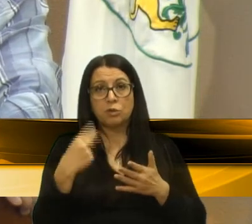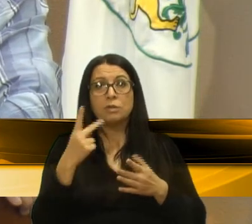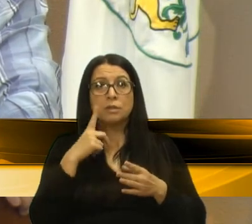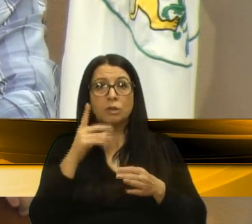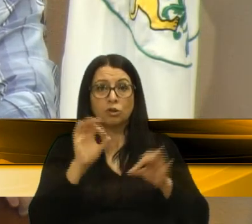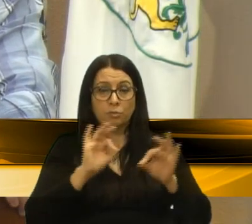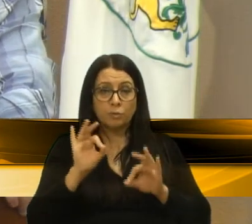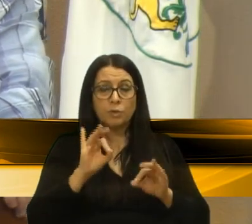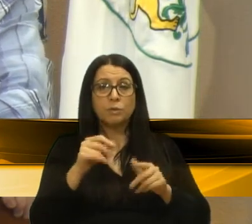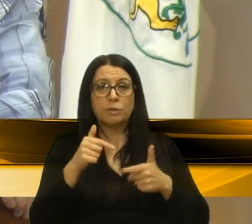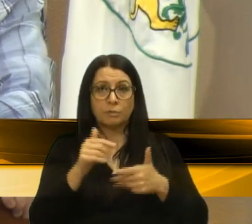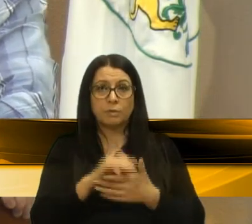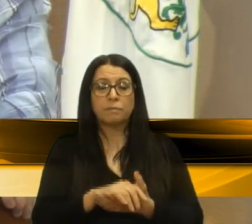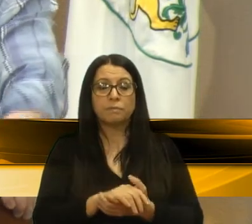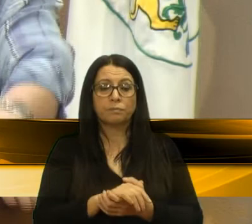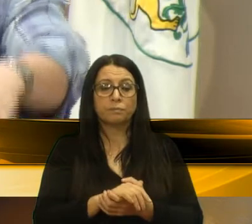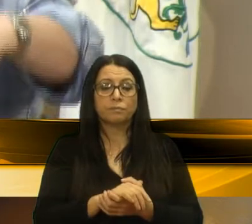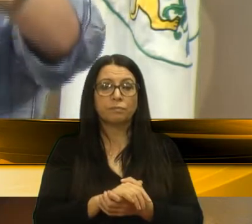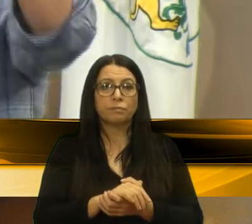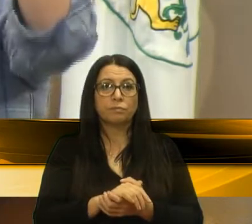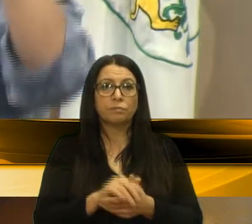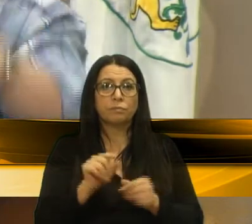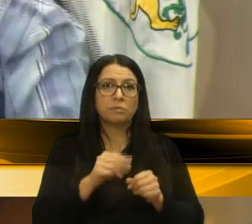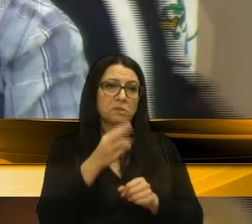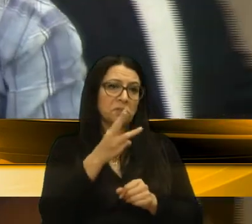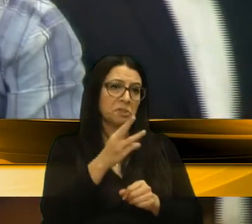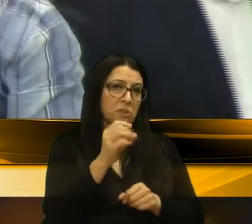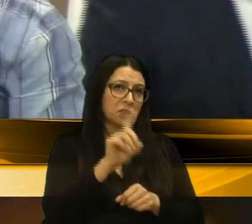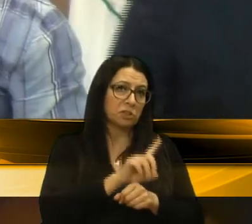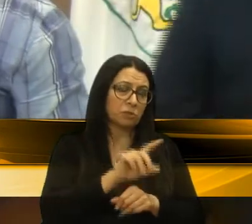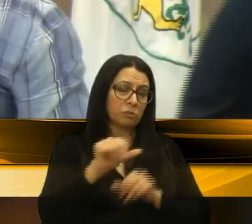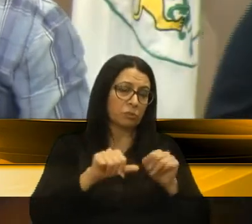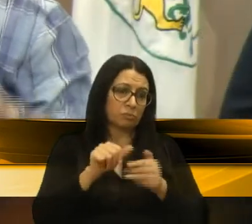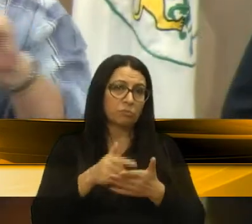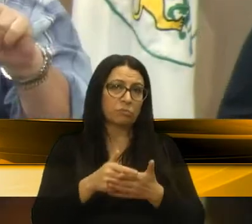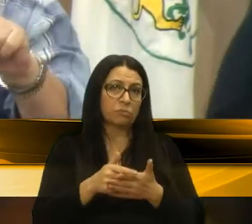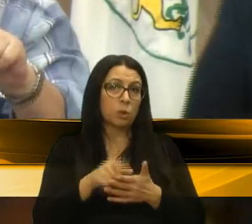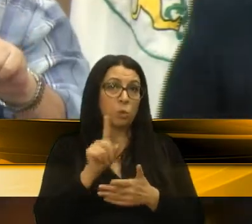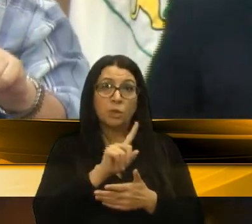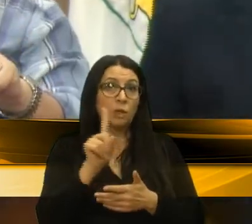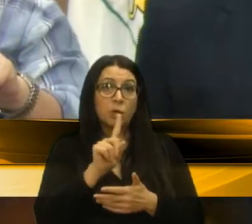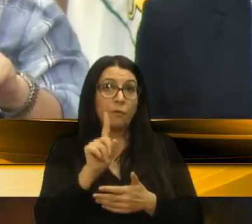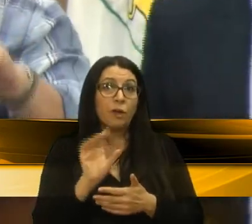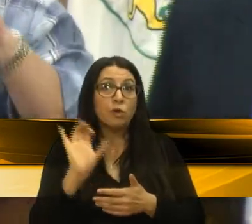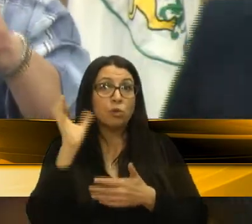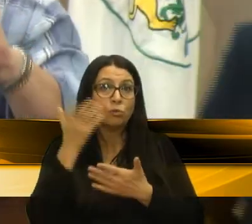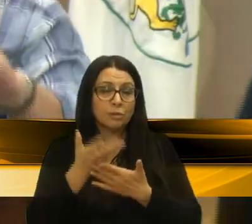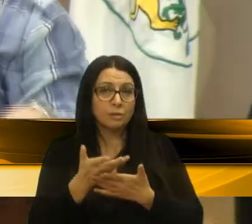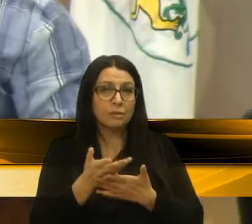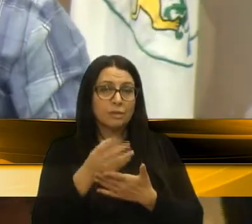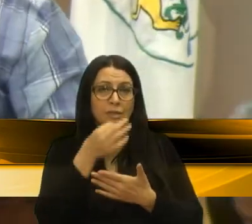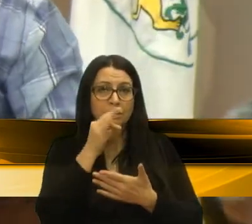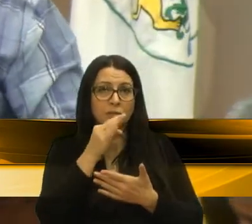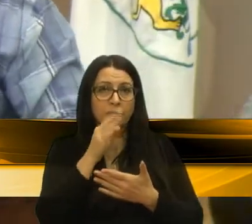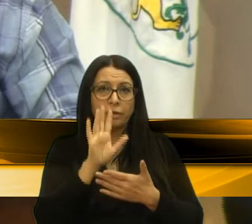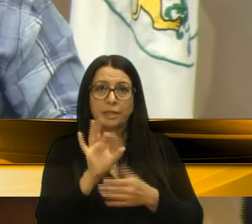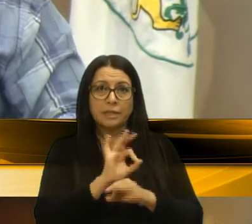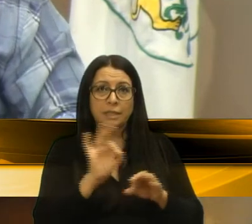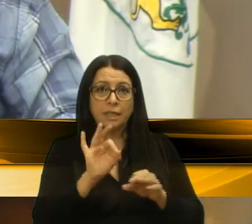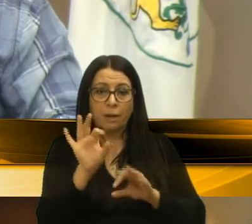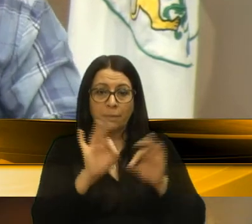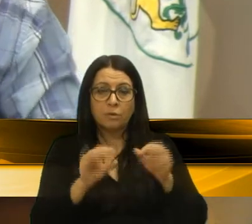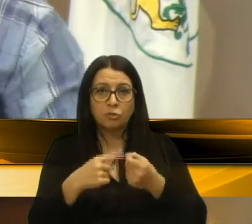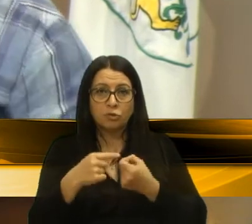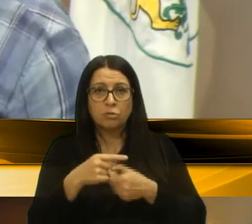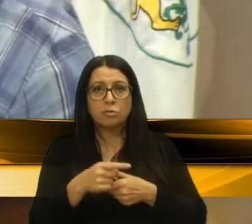dispõe a trabalhar em questão de 30 dias fazer as alterações o que não vai acontecer é caxias ficar sem o seu plano